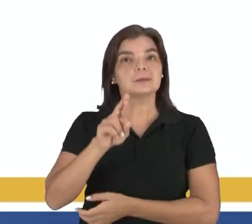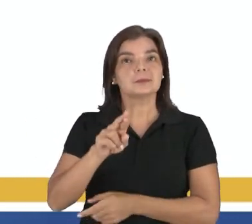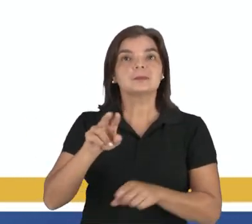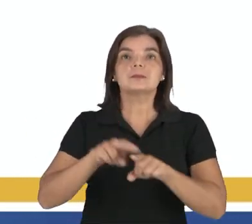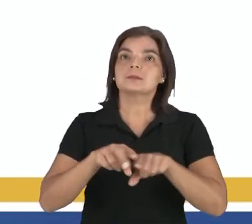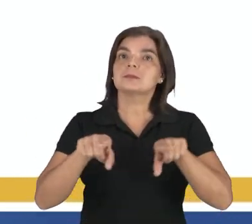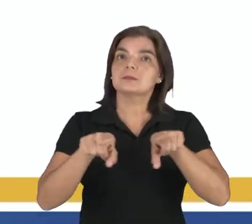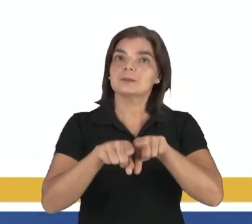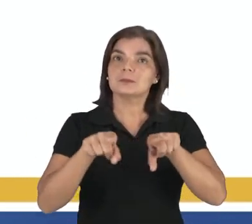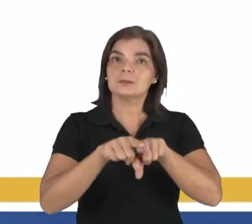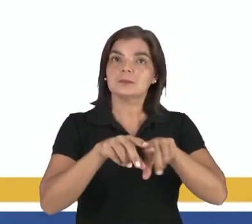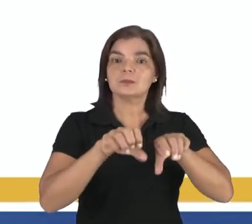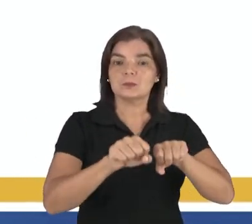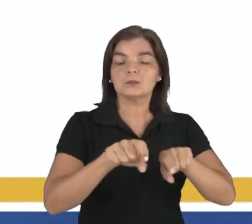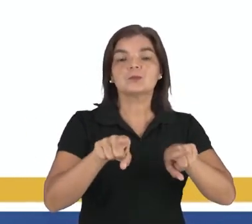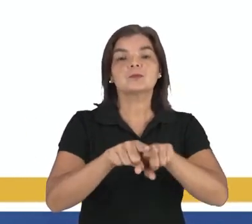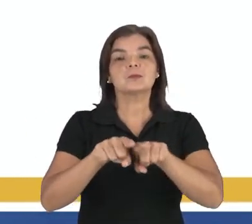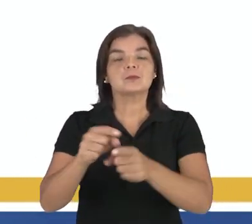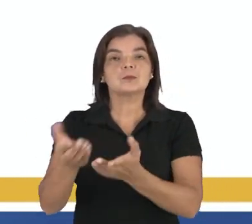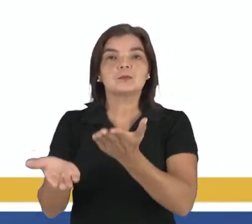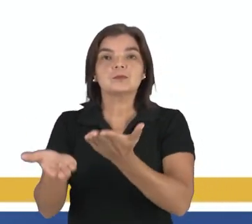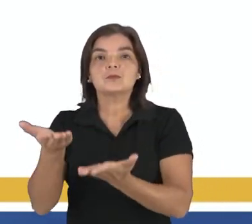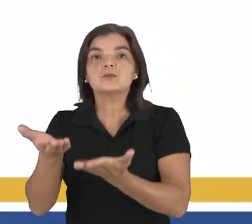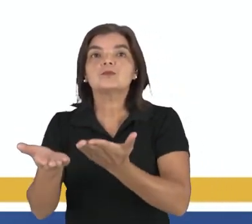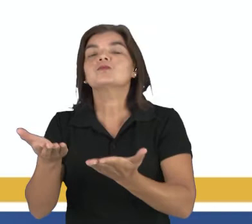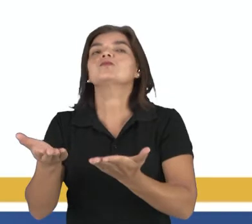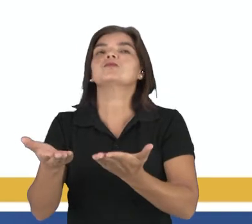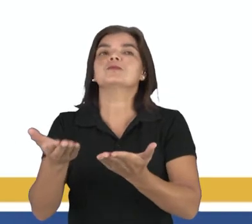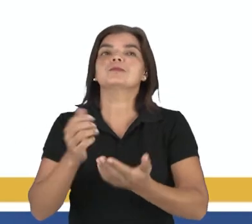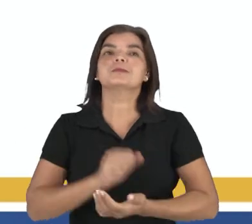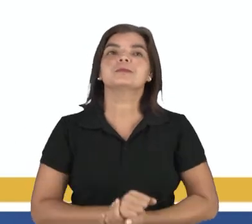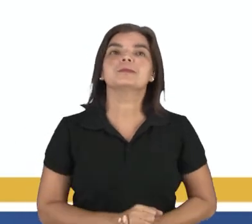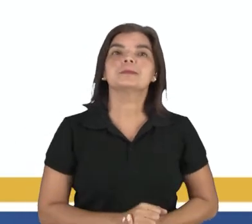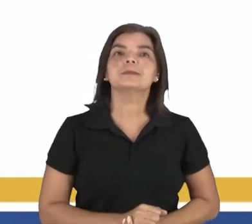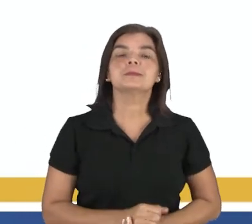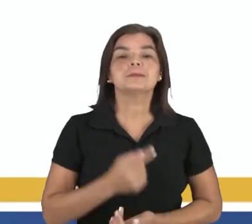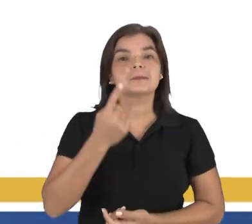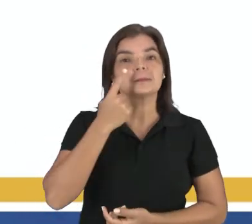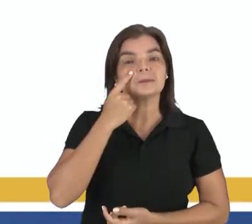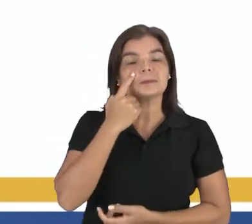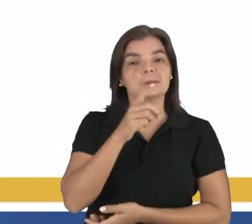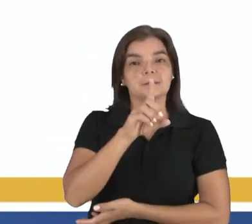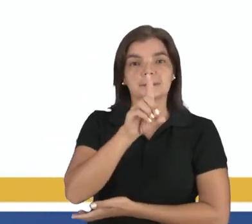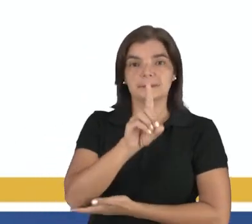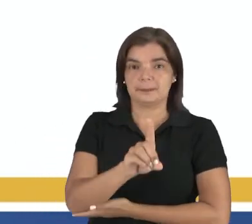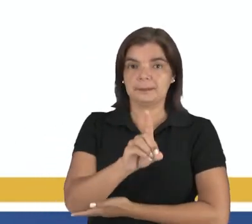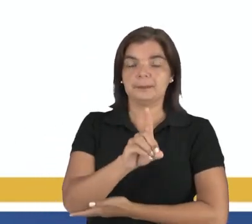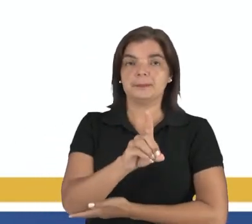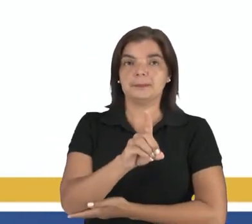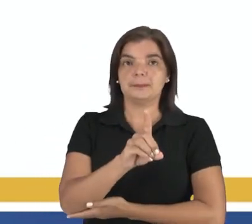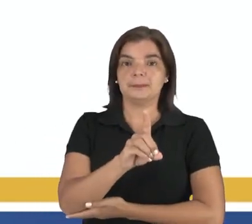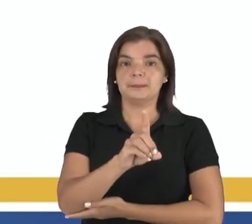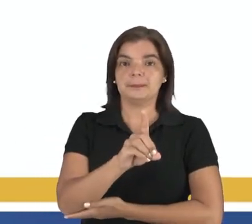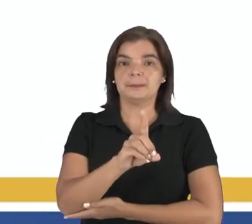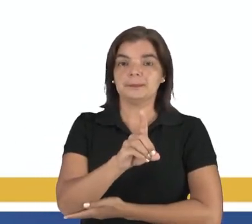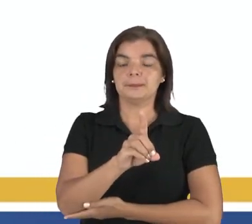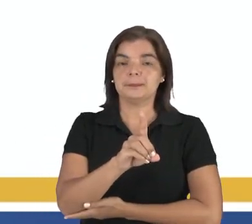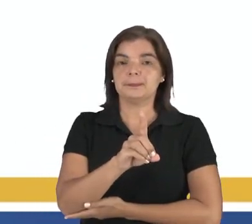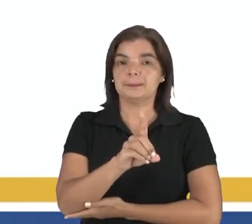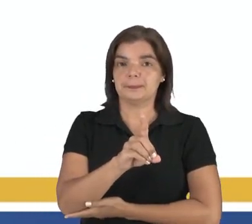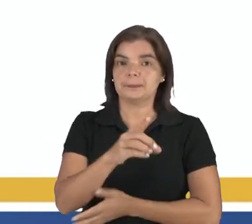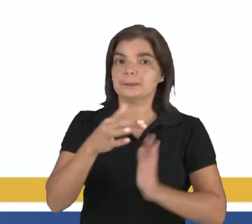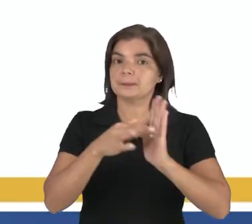a razão entre a massa desse material e o seu volume. E aí nós vamos usar a seguinte